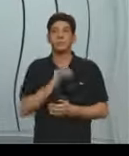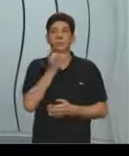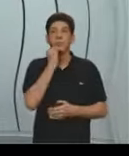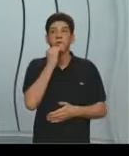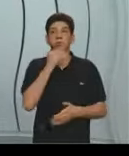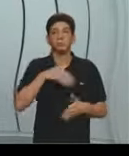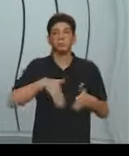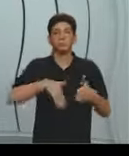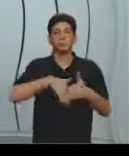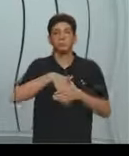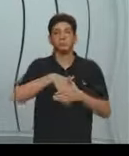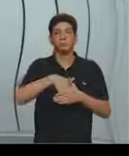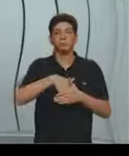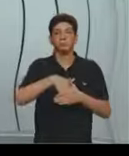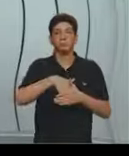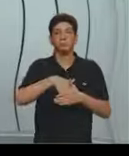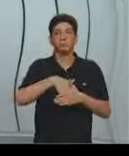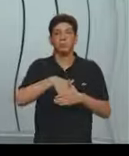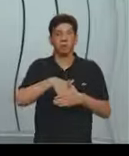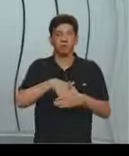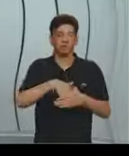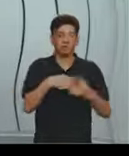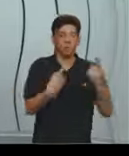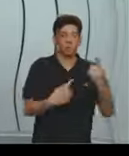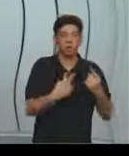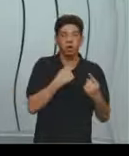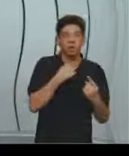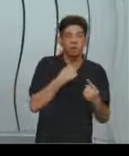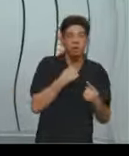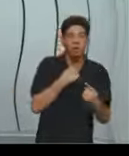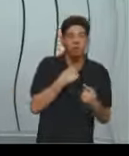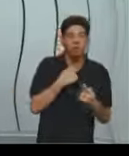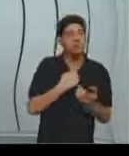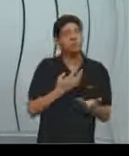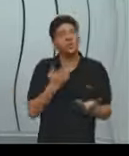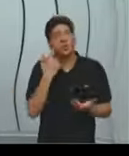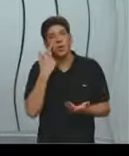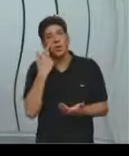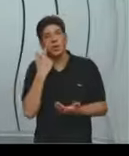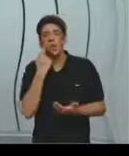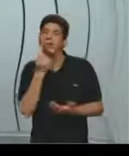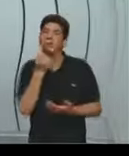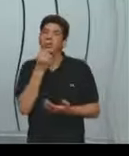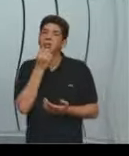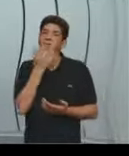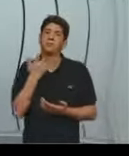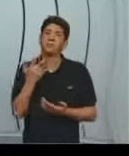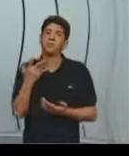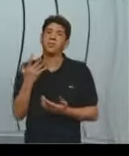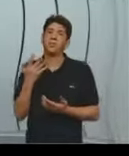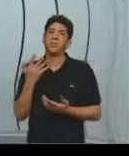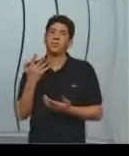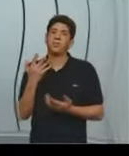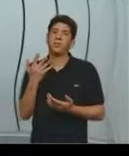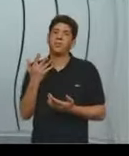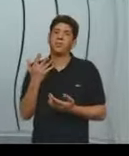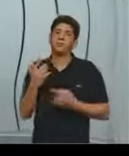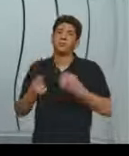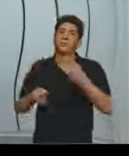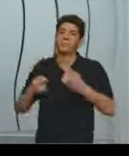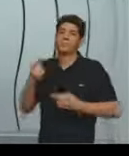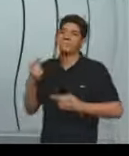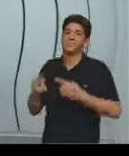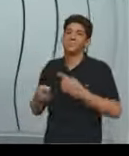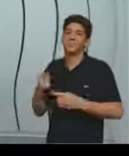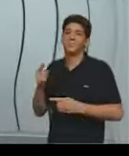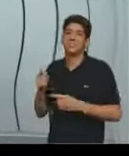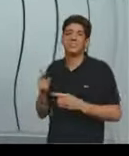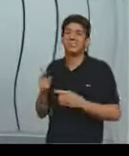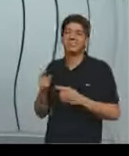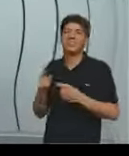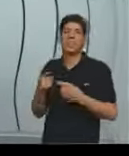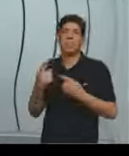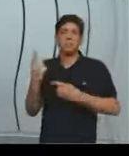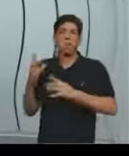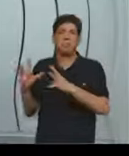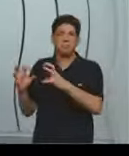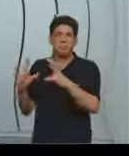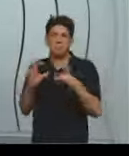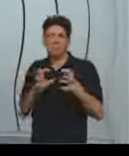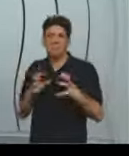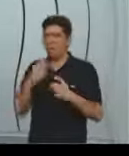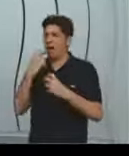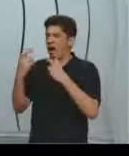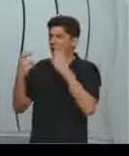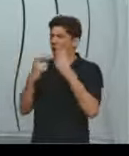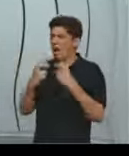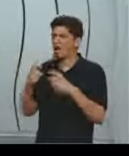exemplo futebol futebol não se discute cara a coisa mais gostosa que tem é discutir no final discutindo tá falando de